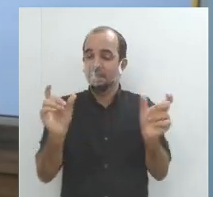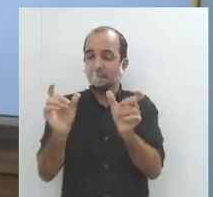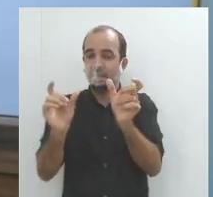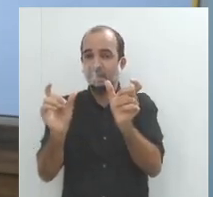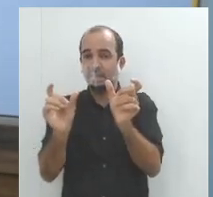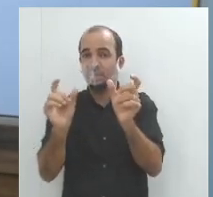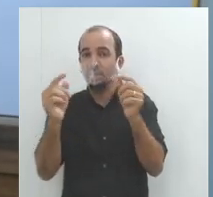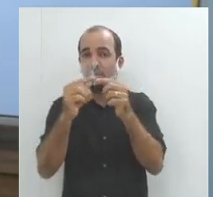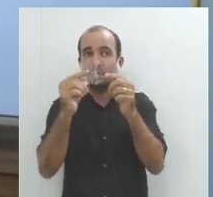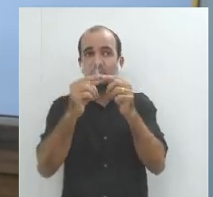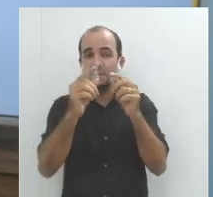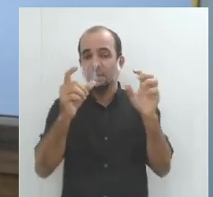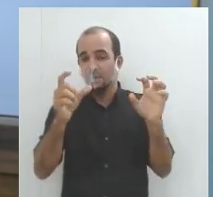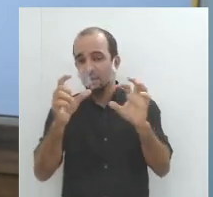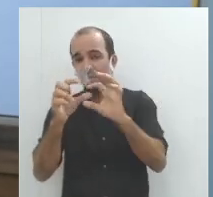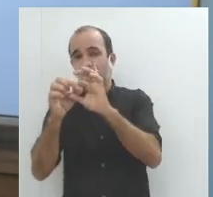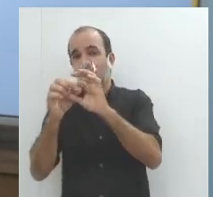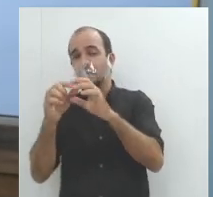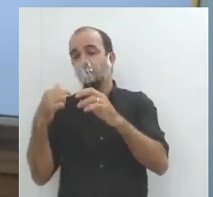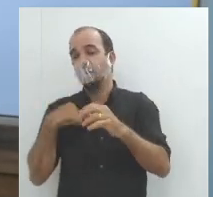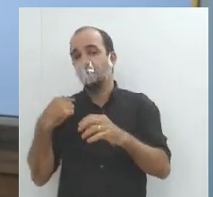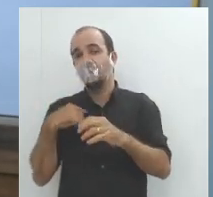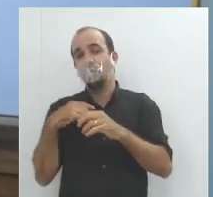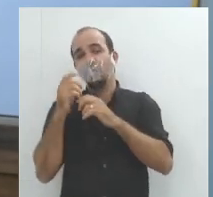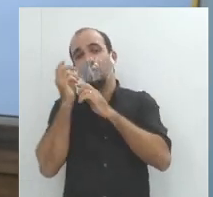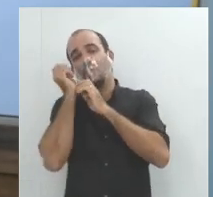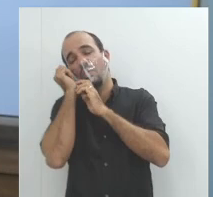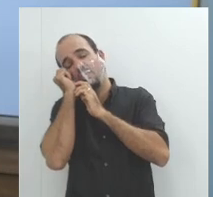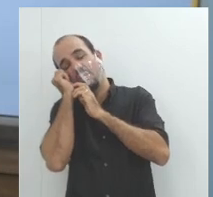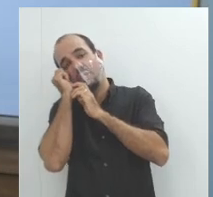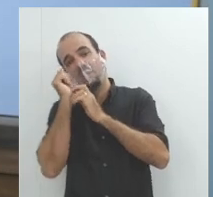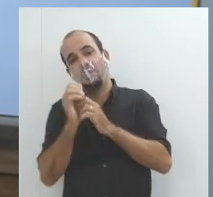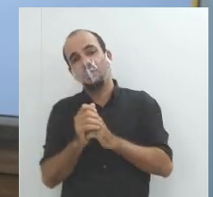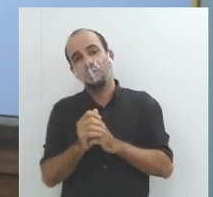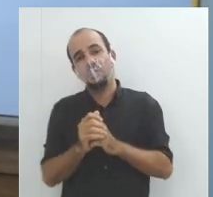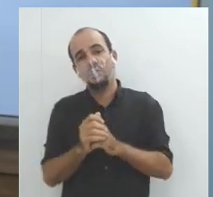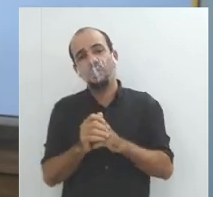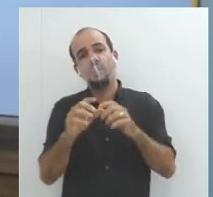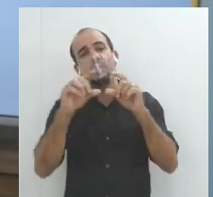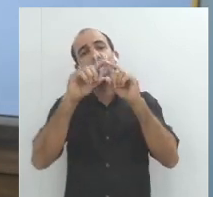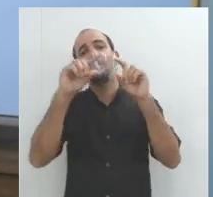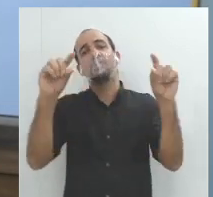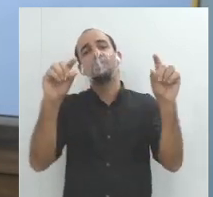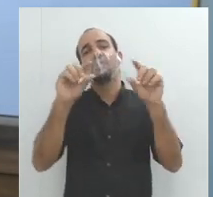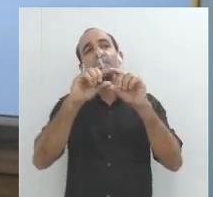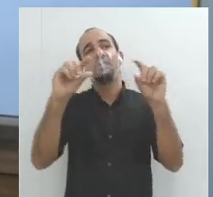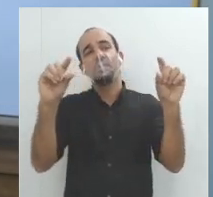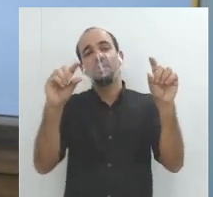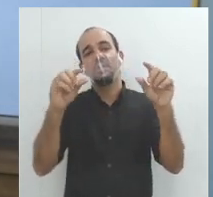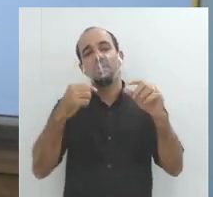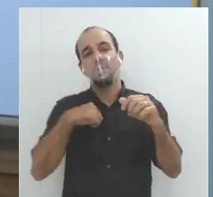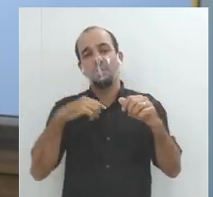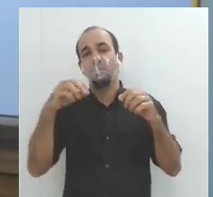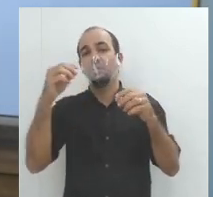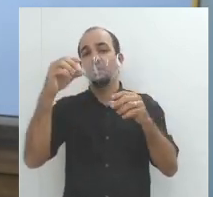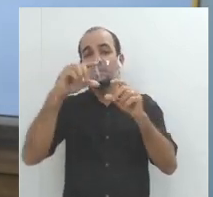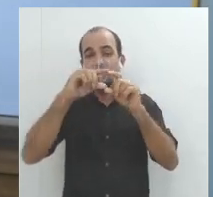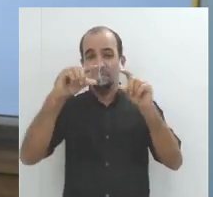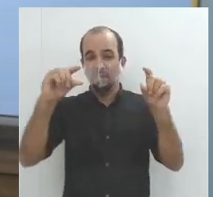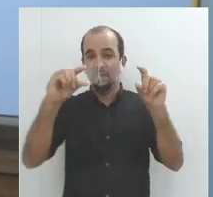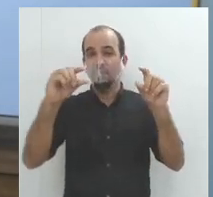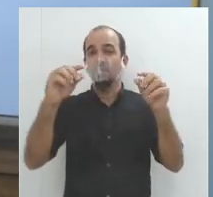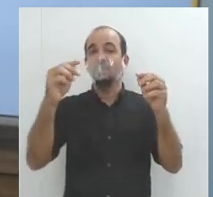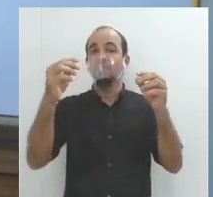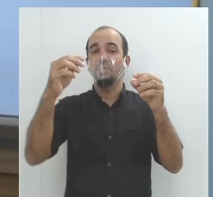circunstancializando outra oração. Quando é que eu tenho uma oração? Só lembrando aí, quando é que eu tenho uma oração? Quando eu tenho um verbo. Cada